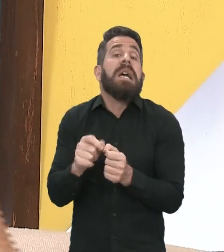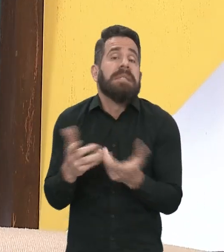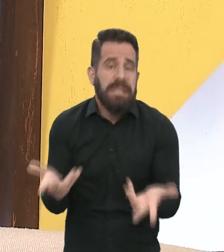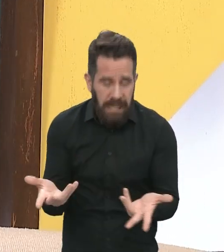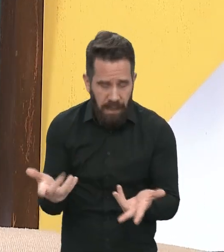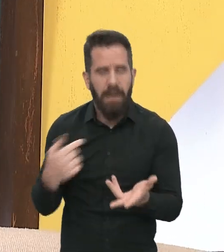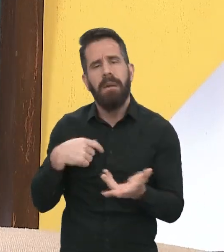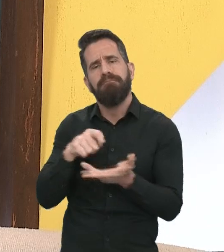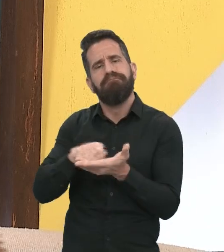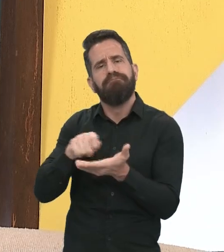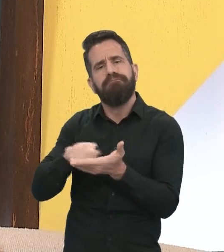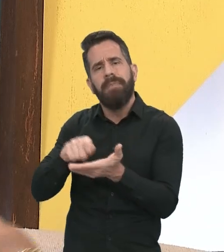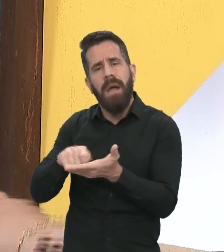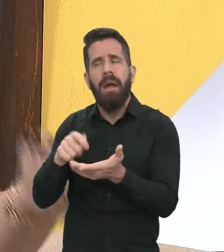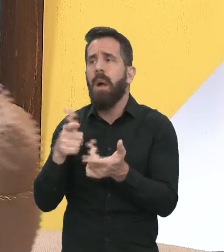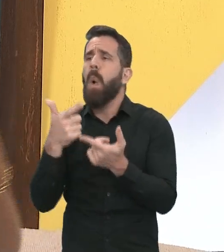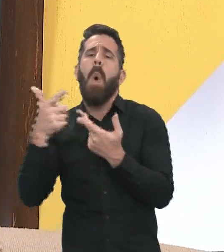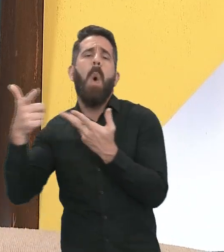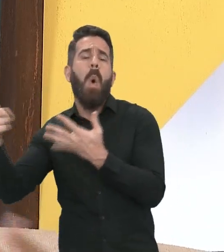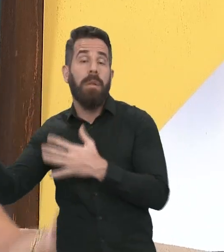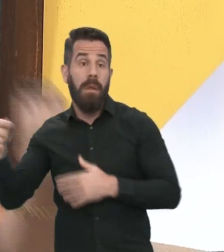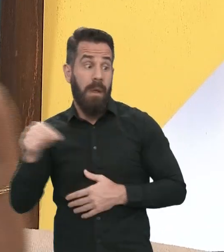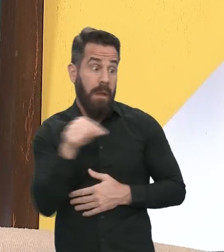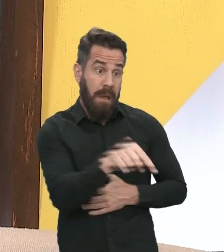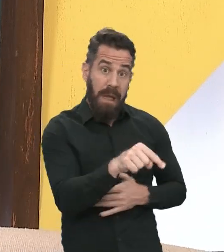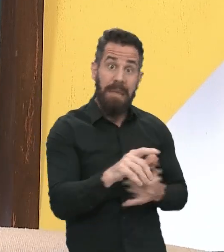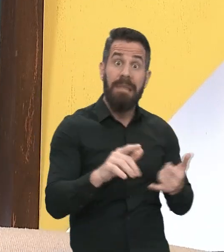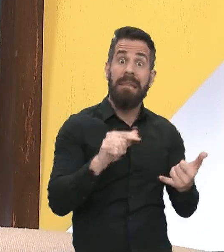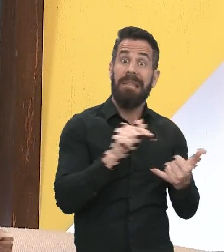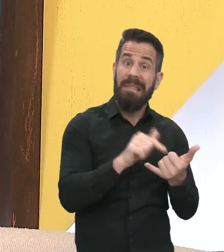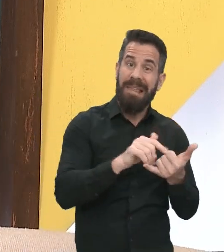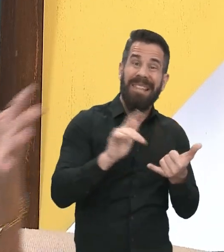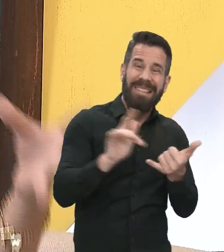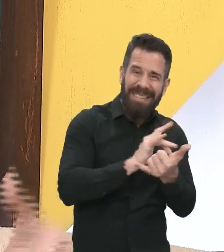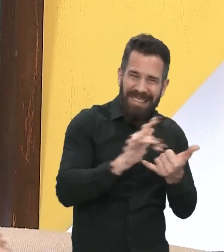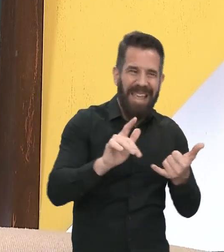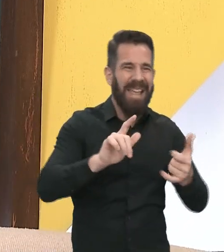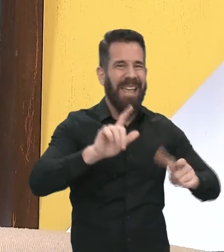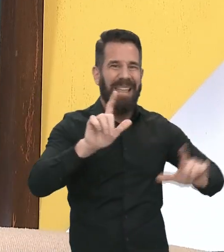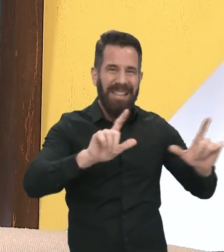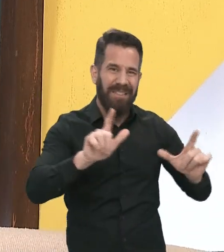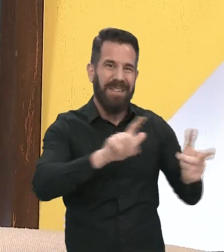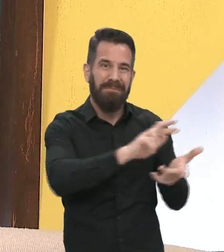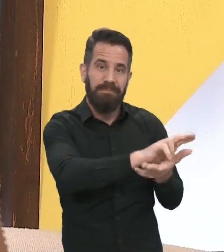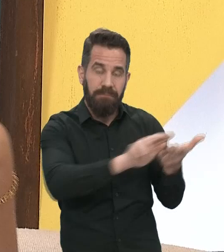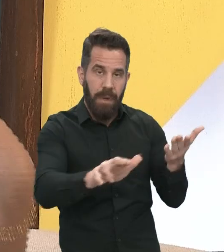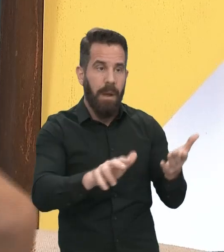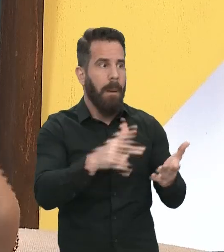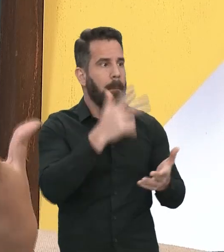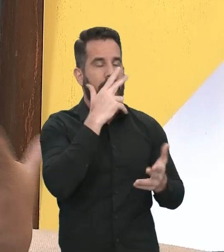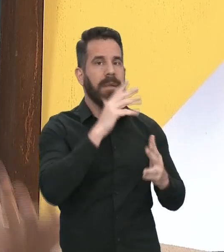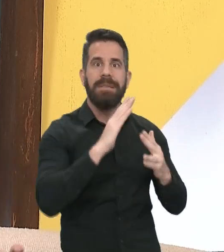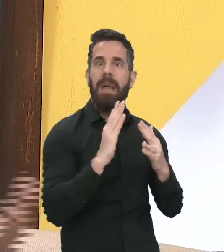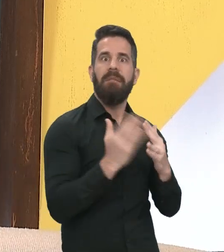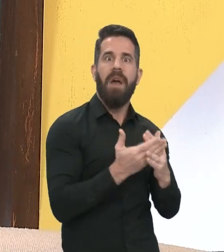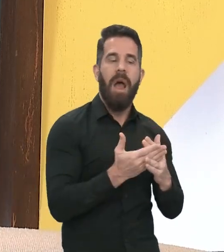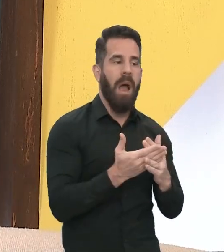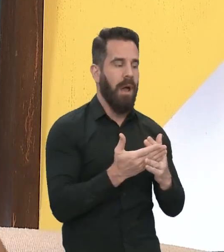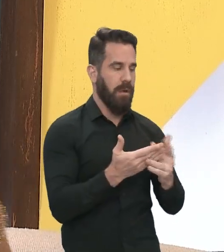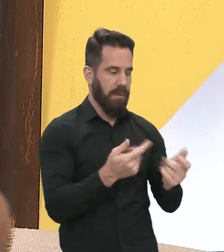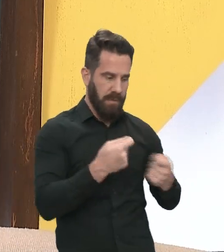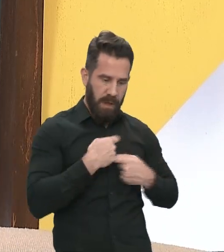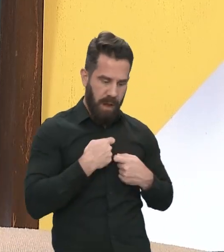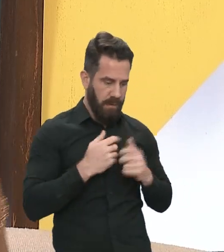criar a partir disso. E a tela, então, vem hoje muito nesse lugar, impedindo esse tempo de pausa, que pode trazer,